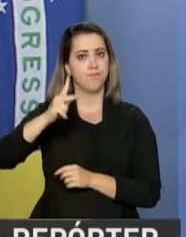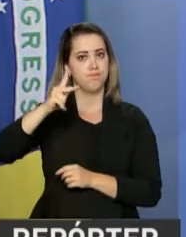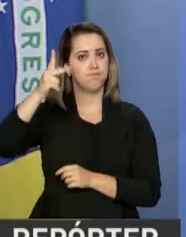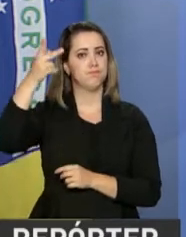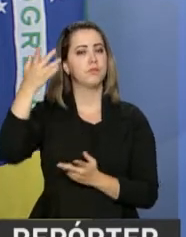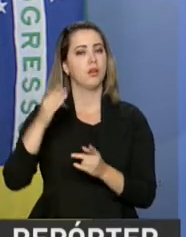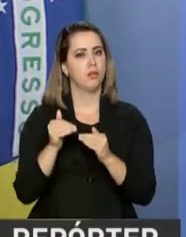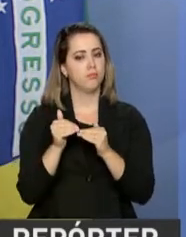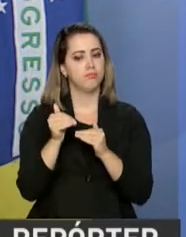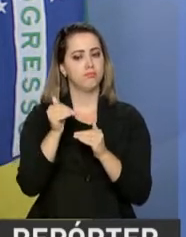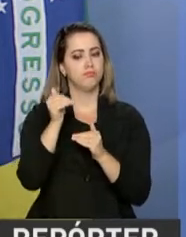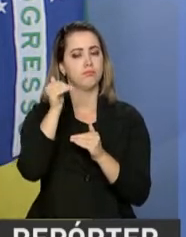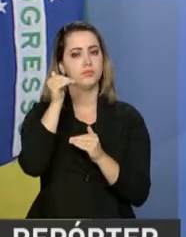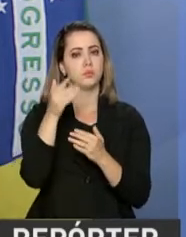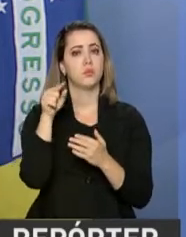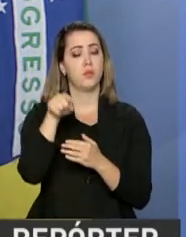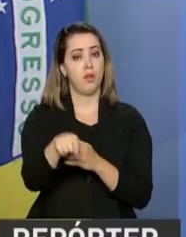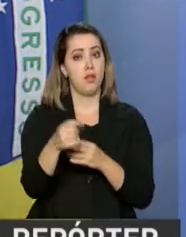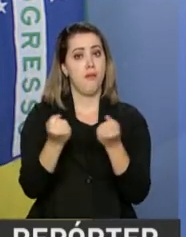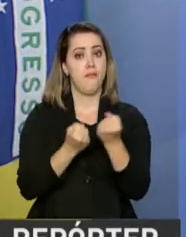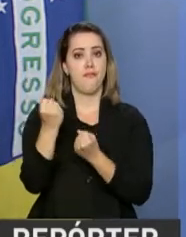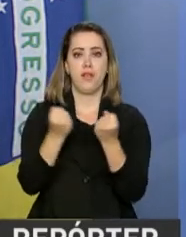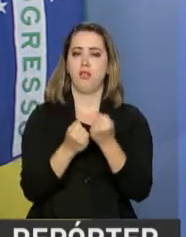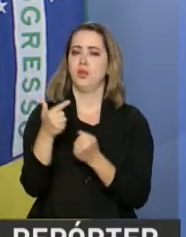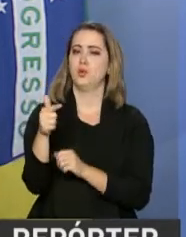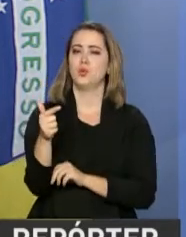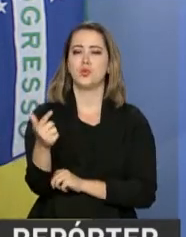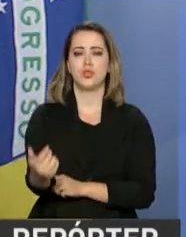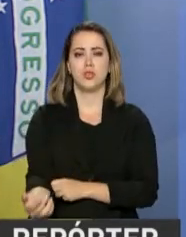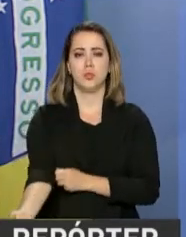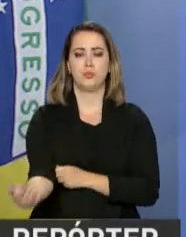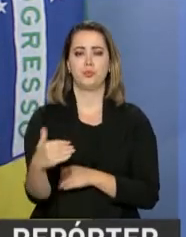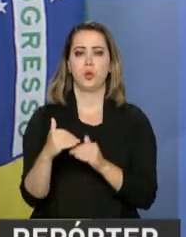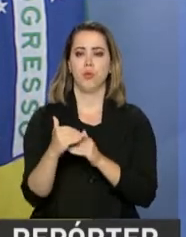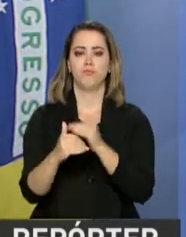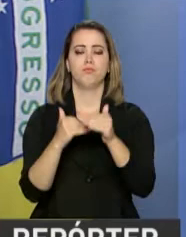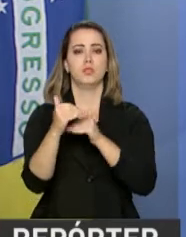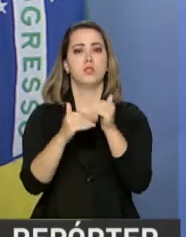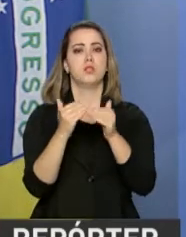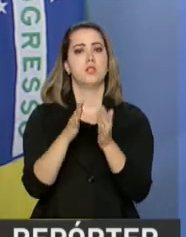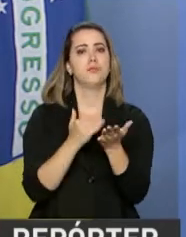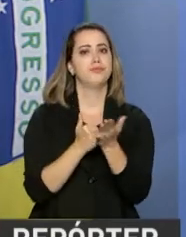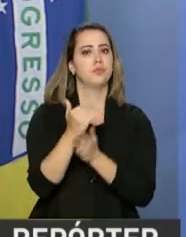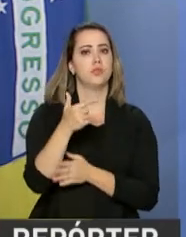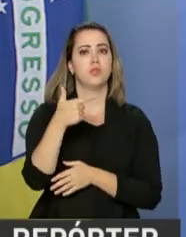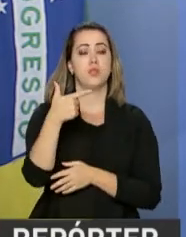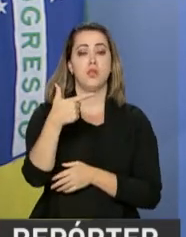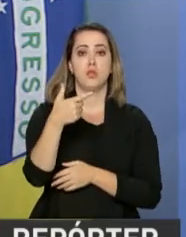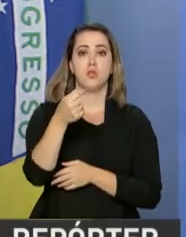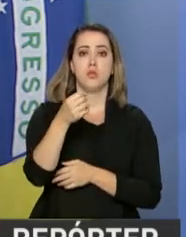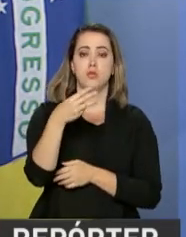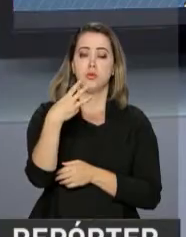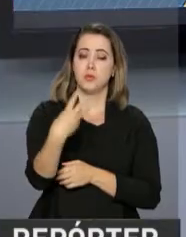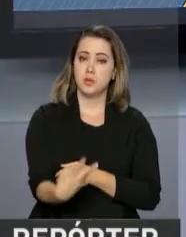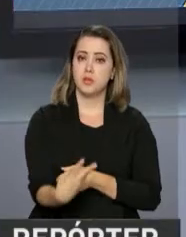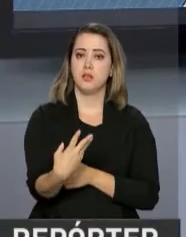nesse mercado não apresentava expansão na primeira metade do ano desde 2013